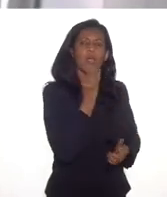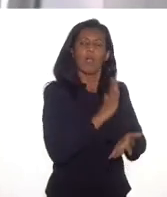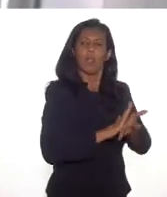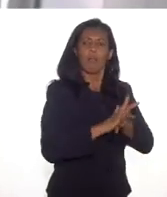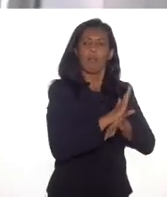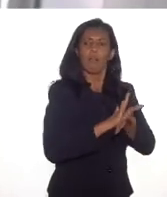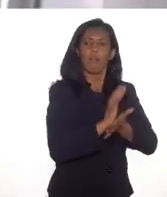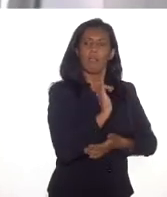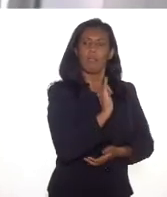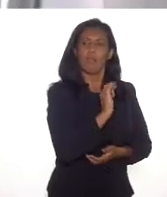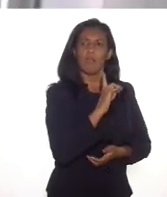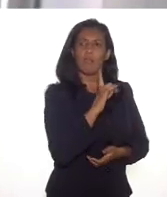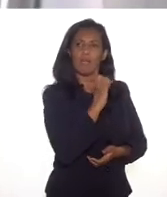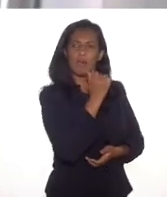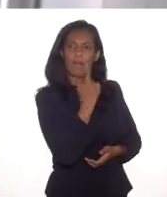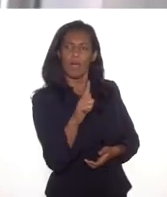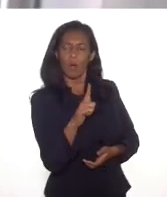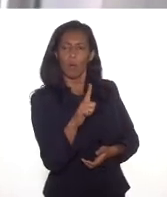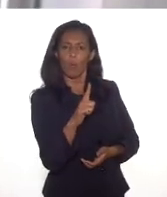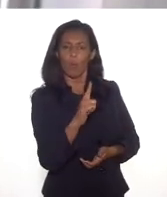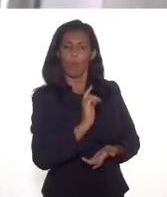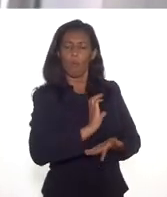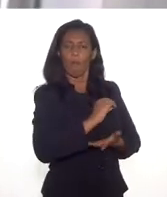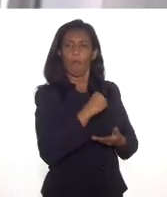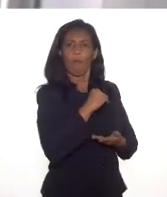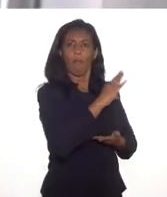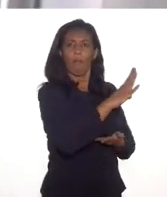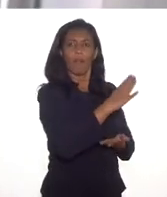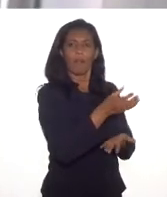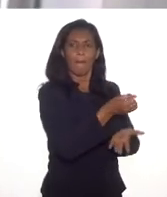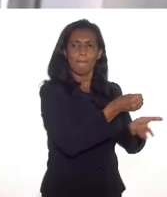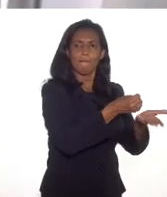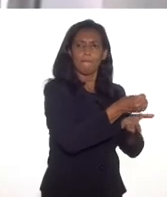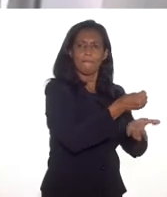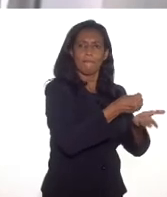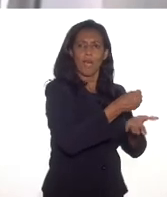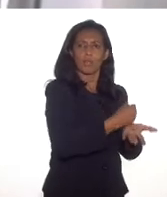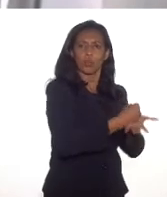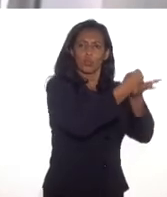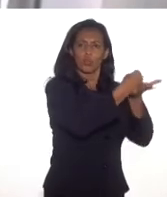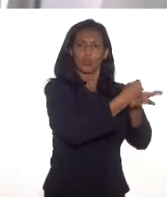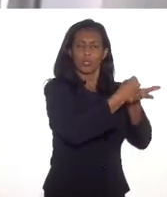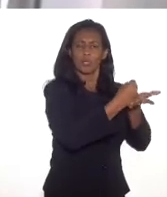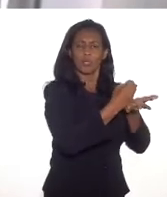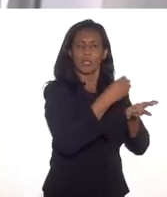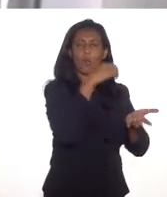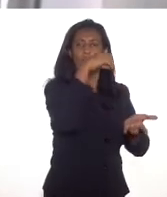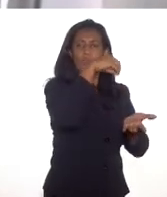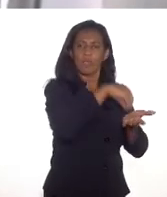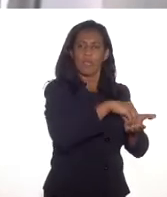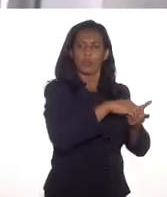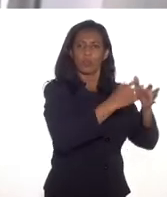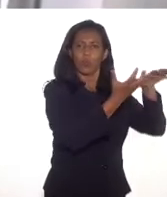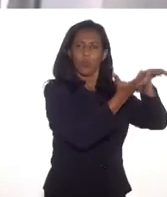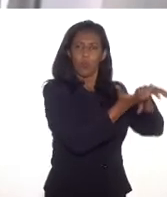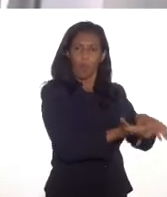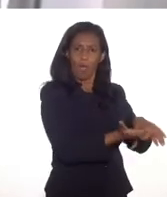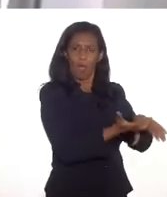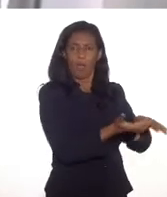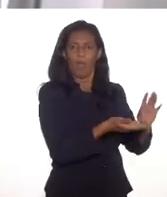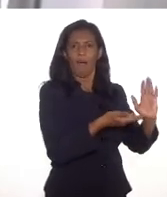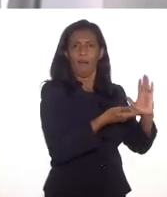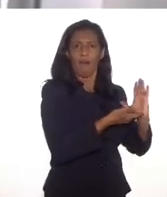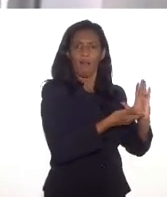absolutamente ilegal em relação à LDO, para manter base de sustentação no Congresso Nacional, tanto na Câmara quanto no Senado. Por isso